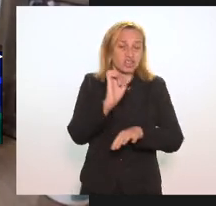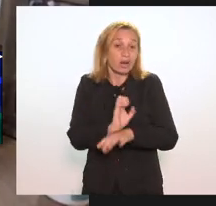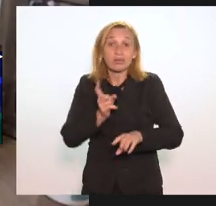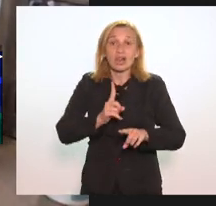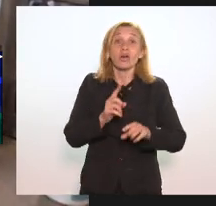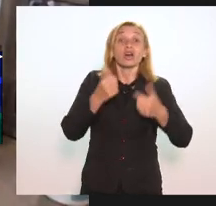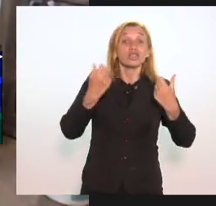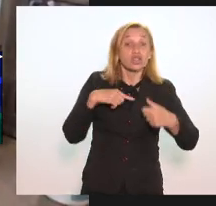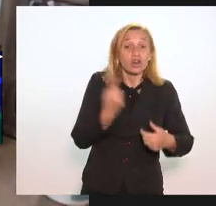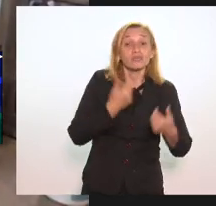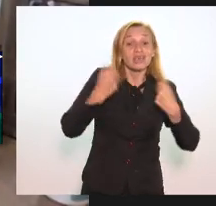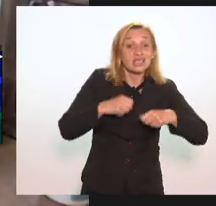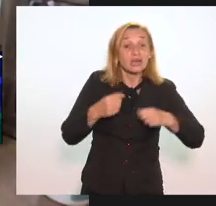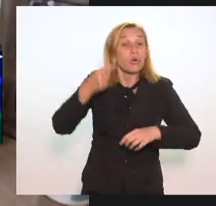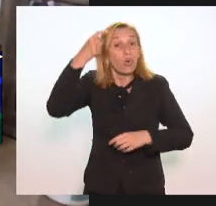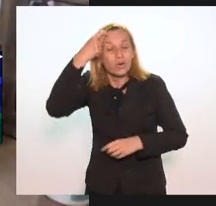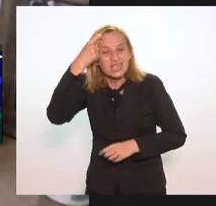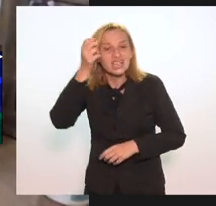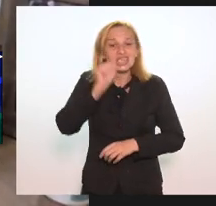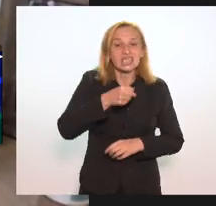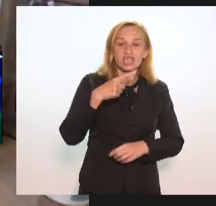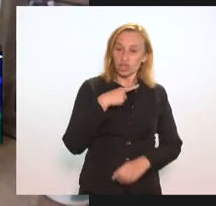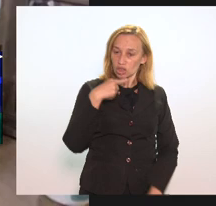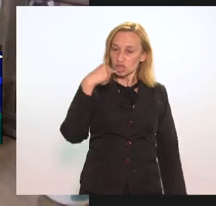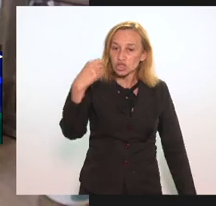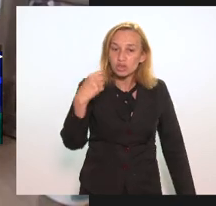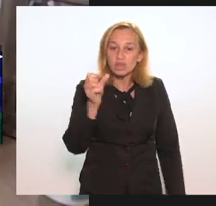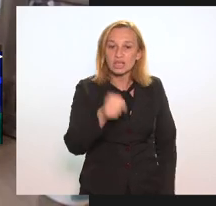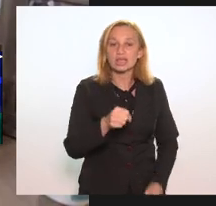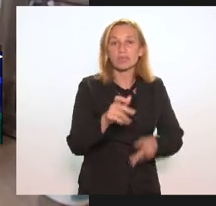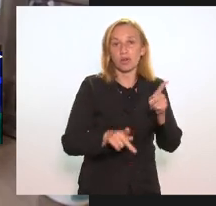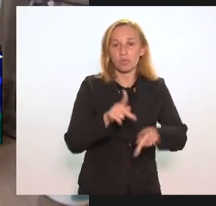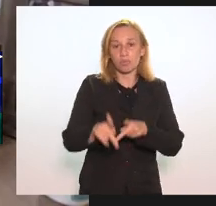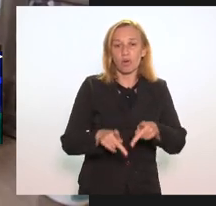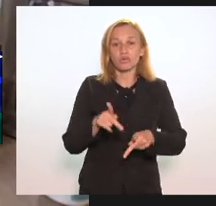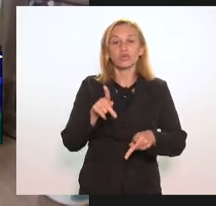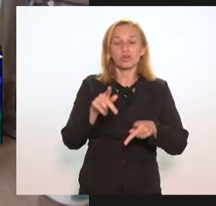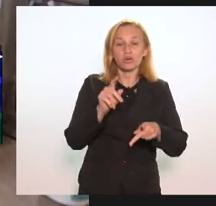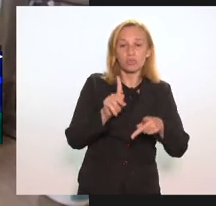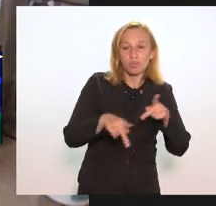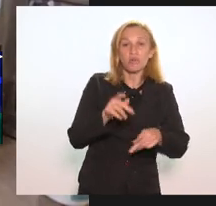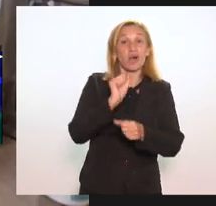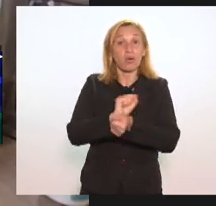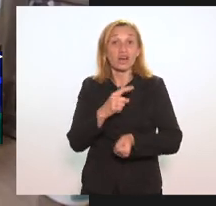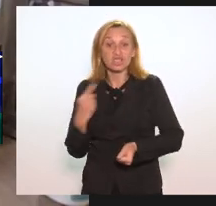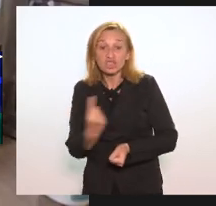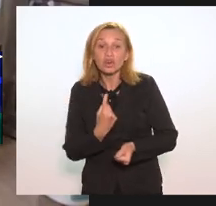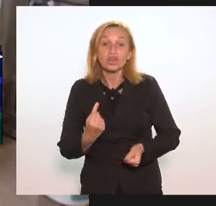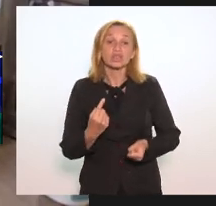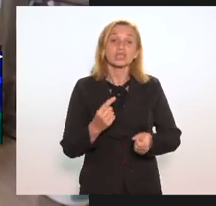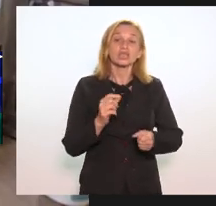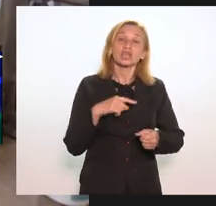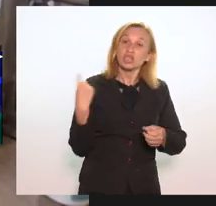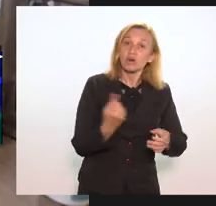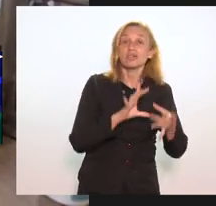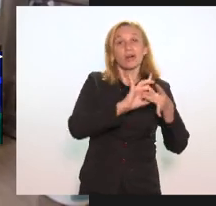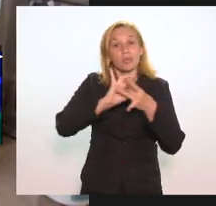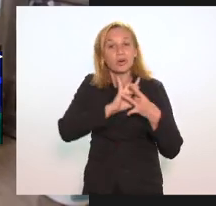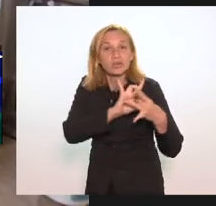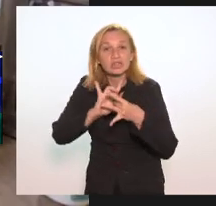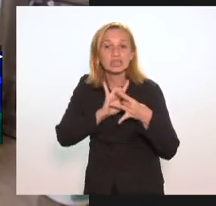precisamos ter consciência que fomos eleitos pelo povo e o povo espera muito da gente espera que a gente tem harmonia